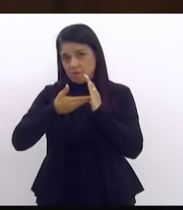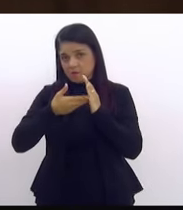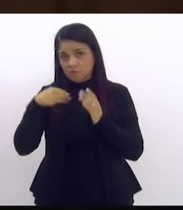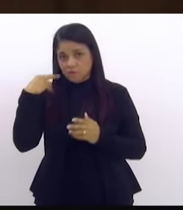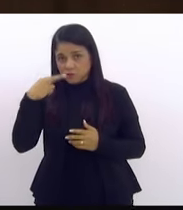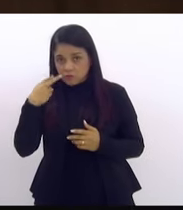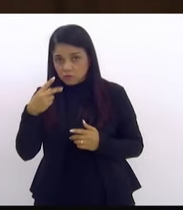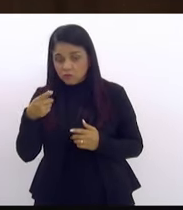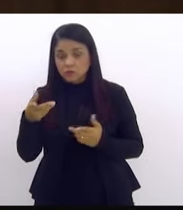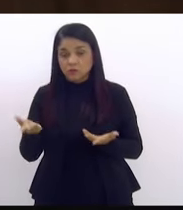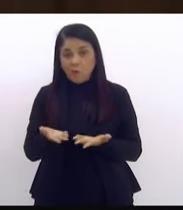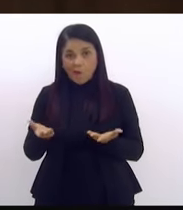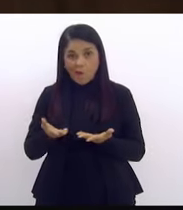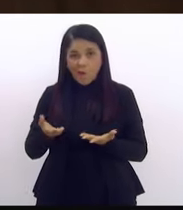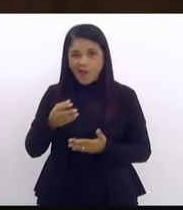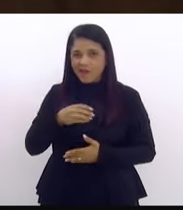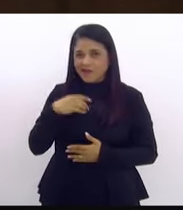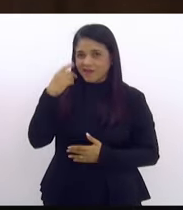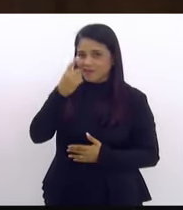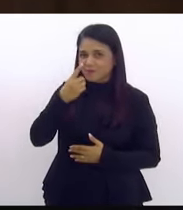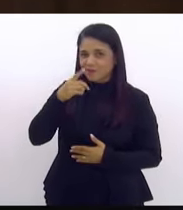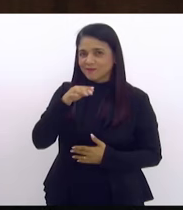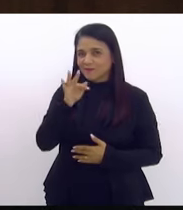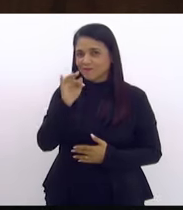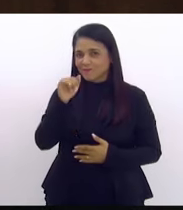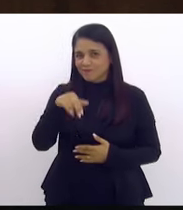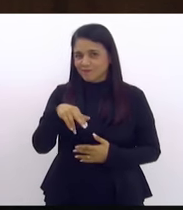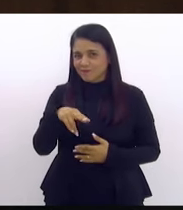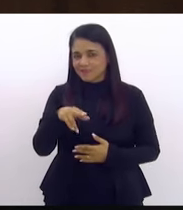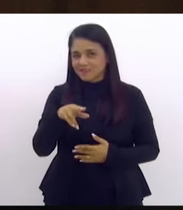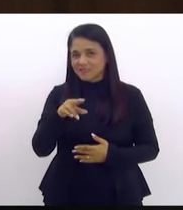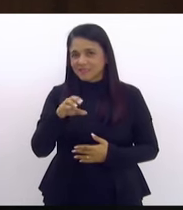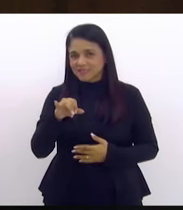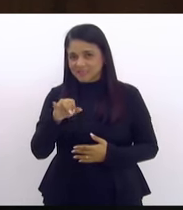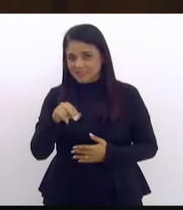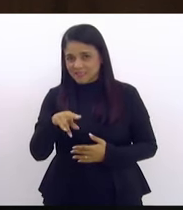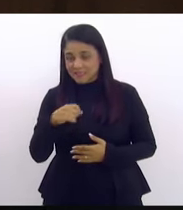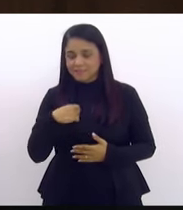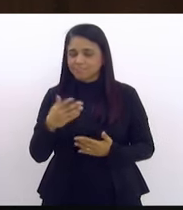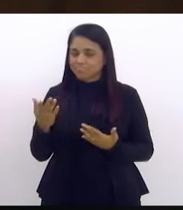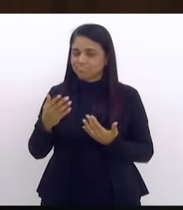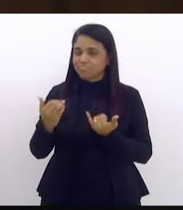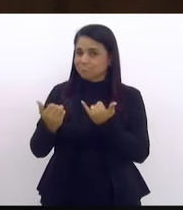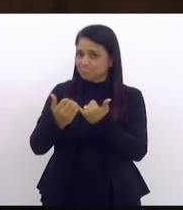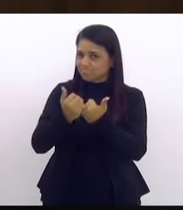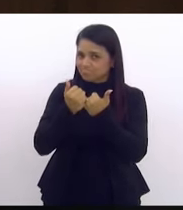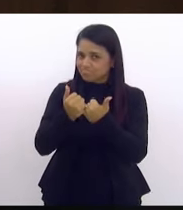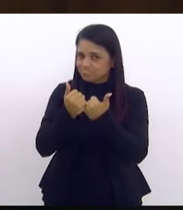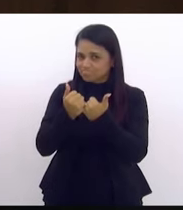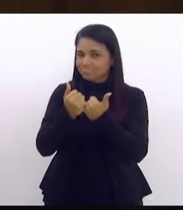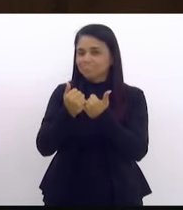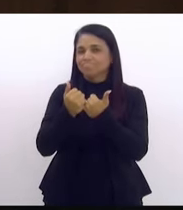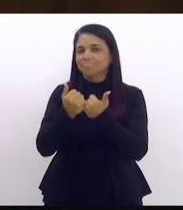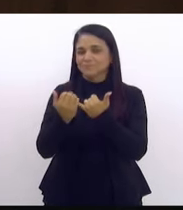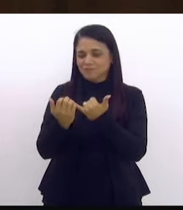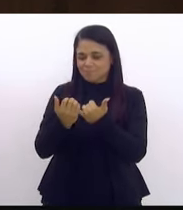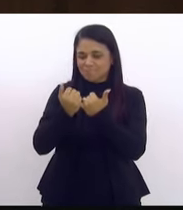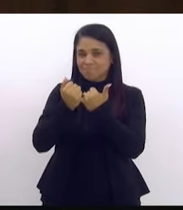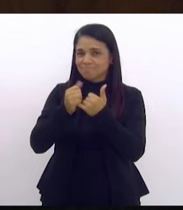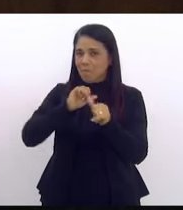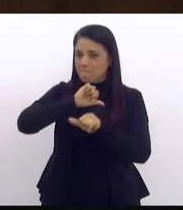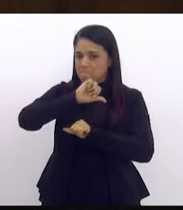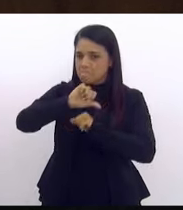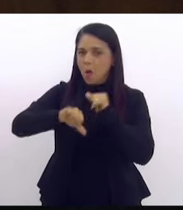Franciane Mota, em muito boa hora, traz esse tombamento à pauta e estou aqui